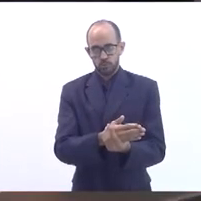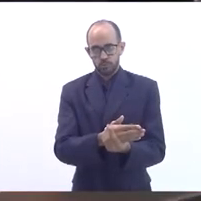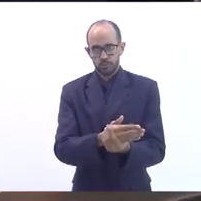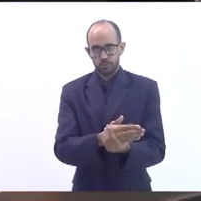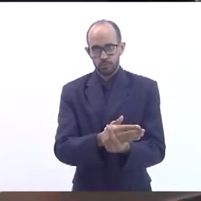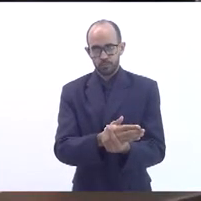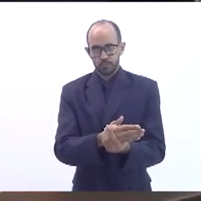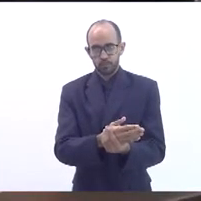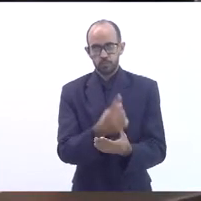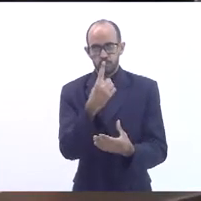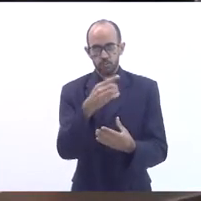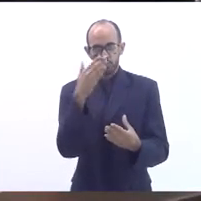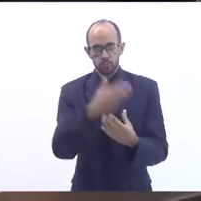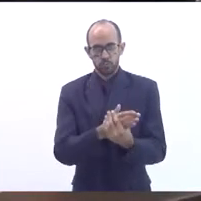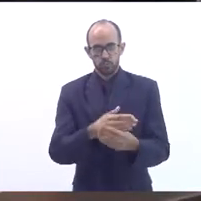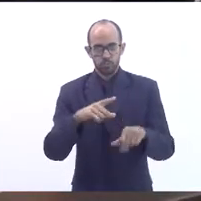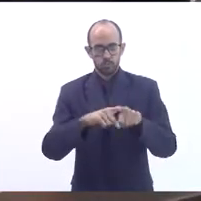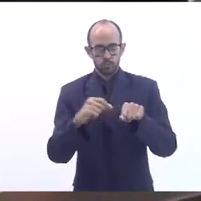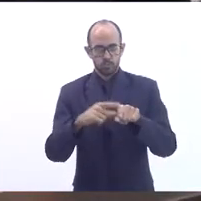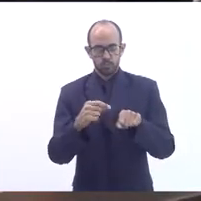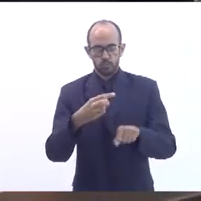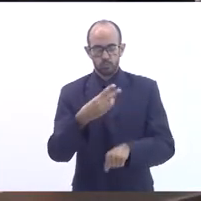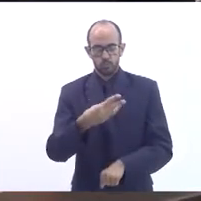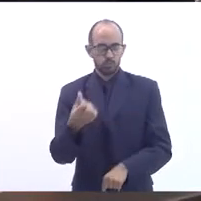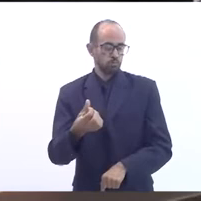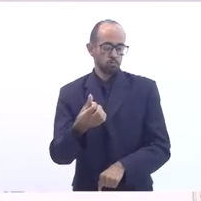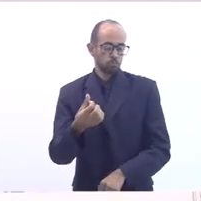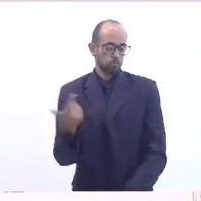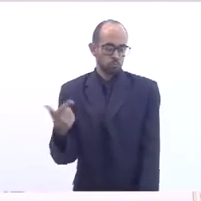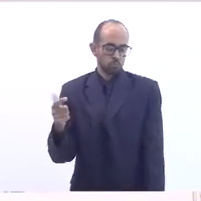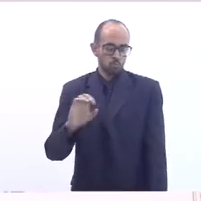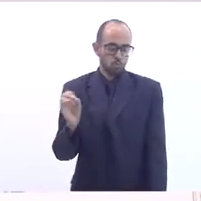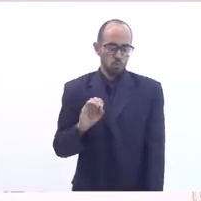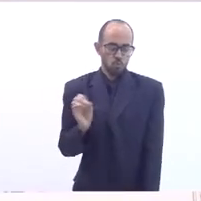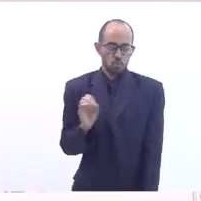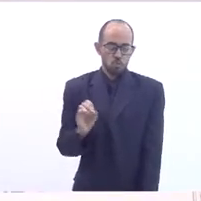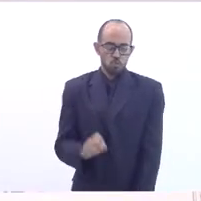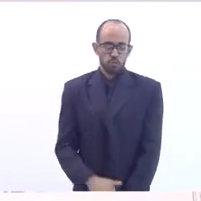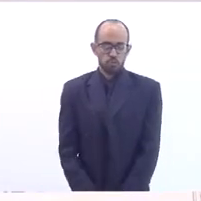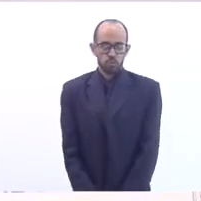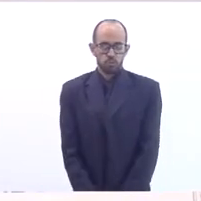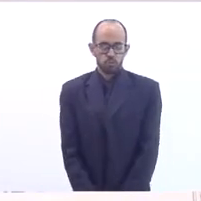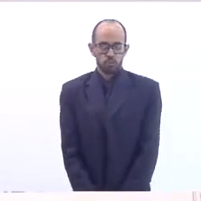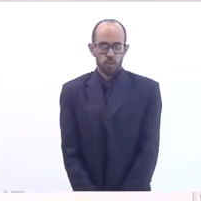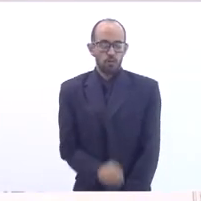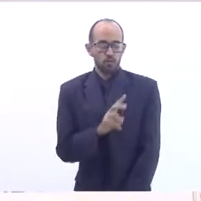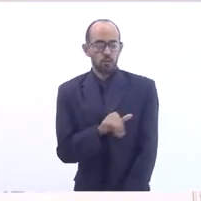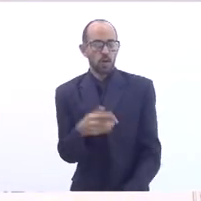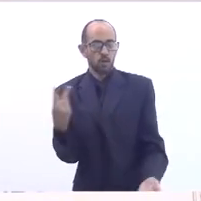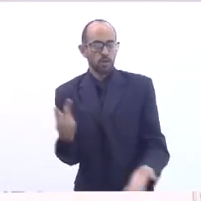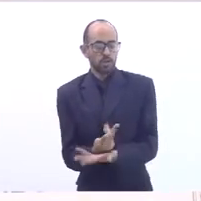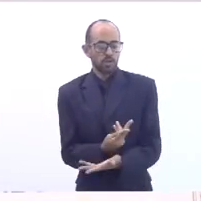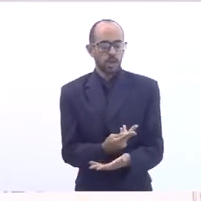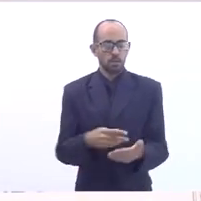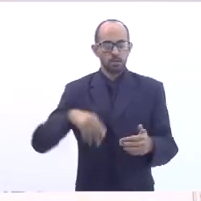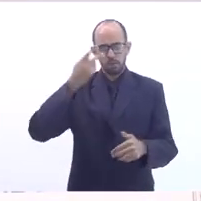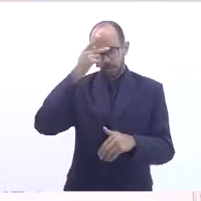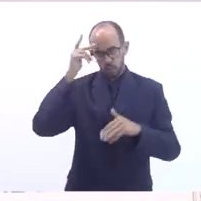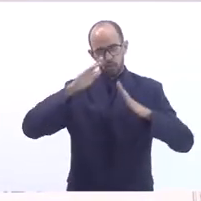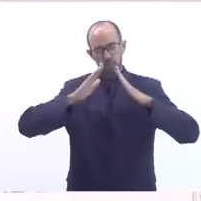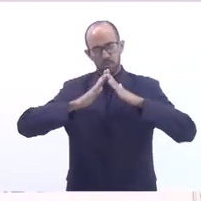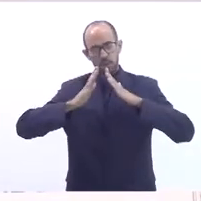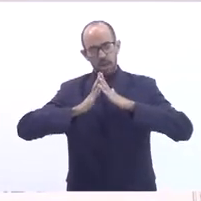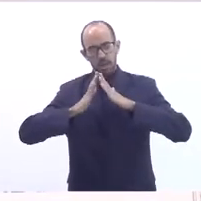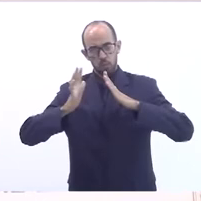Kelly tudo 36 um não tem nenhum nenhum Império vai ter no máximo cara lá que tem uma casa uma mansão